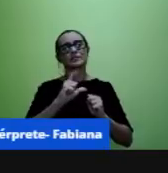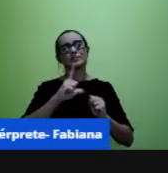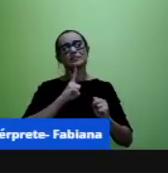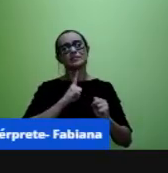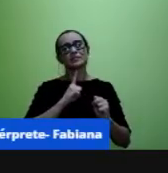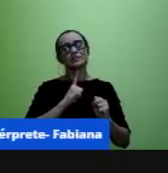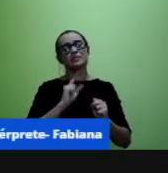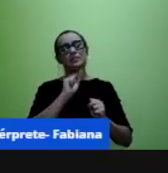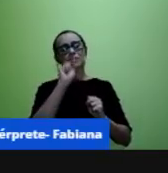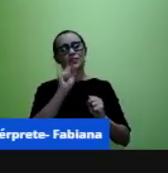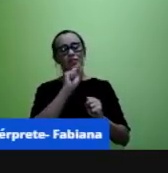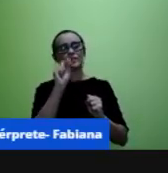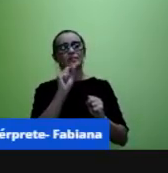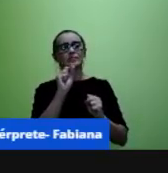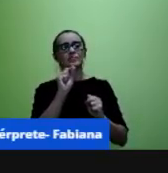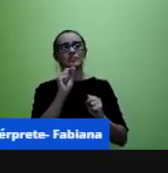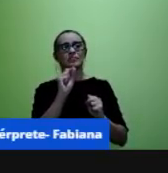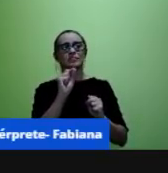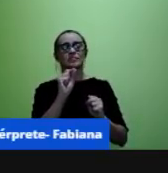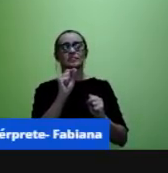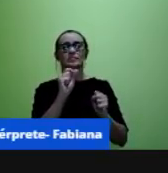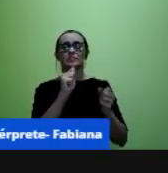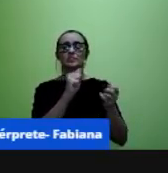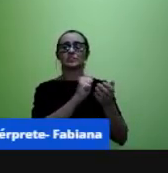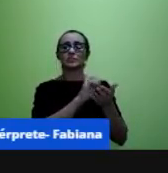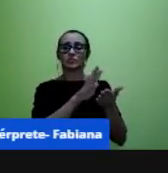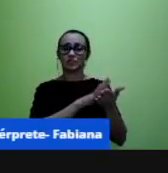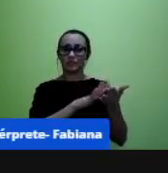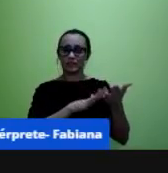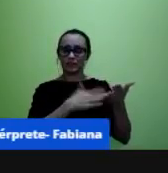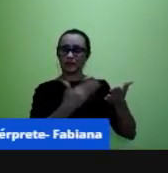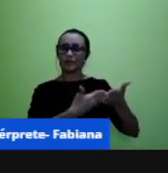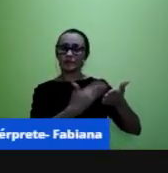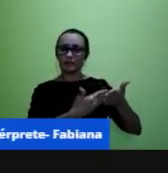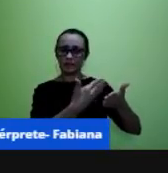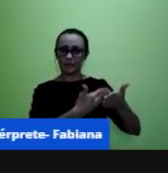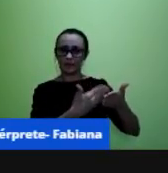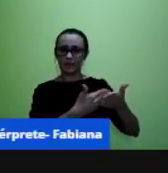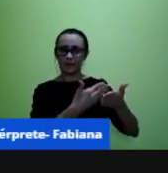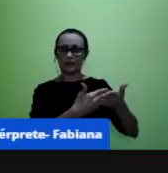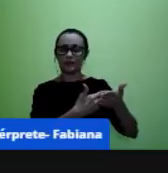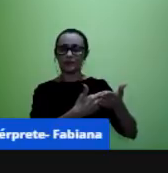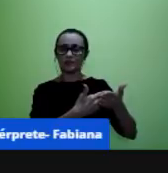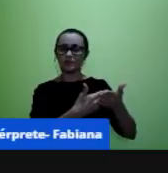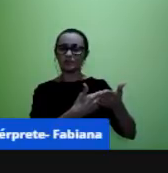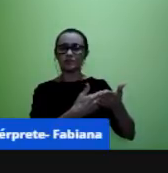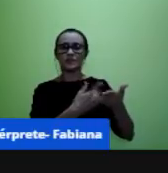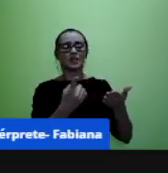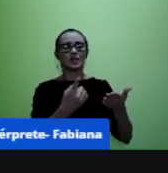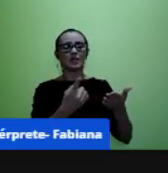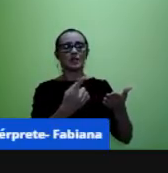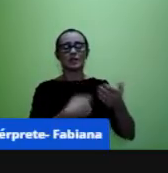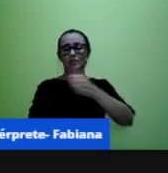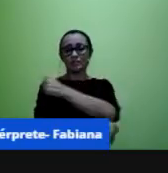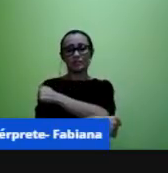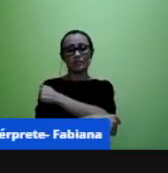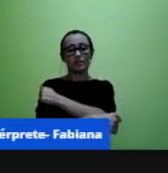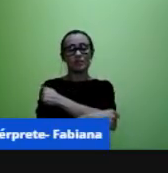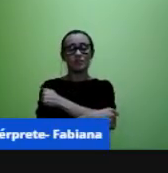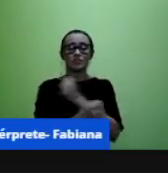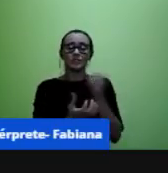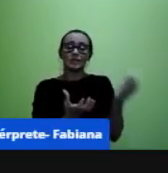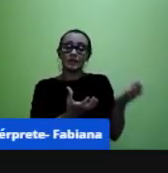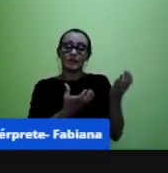no caderno, né, ela tem que ficar de forma atrativa também para o aluno, né? Despertar a vontade